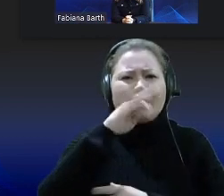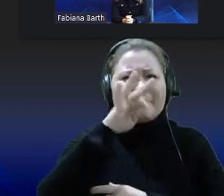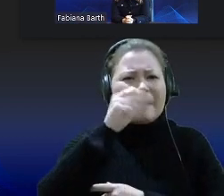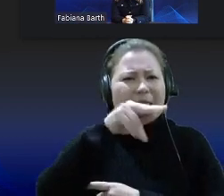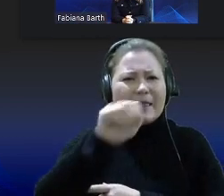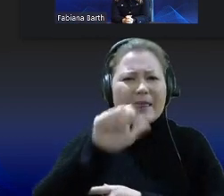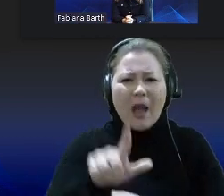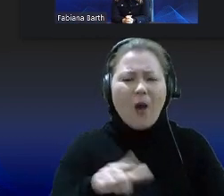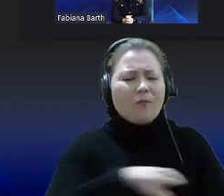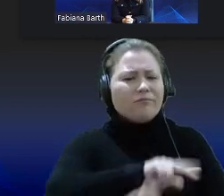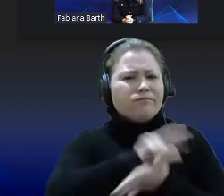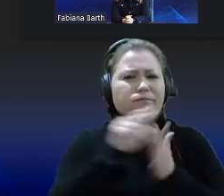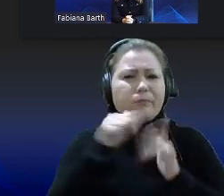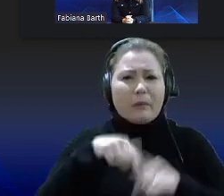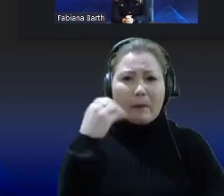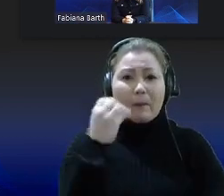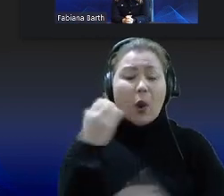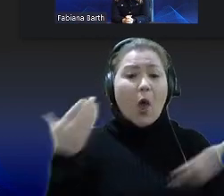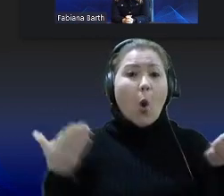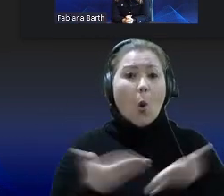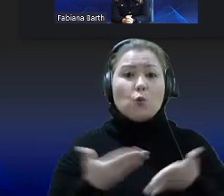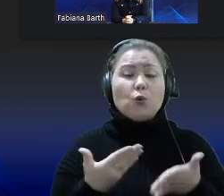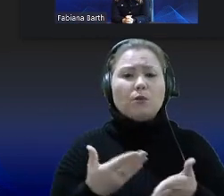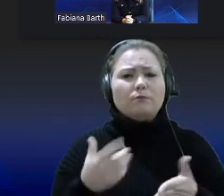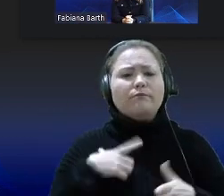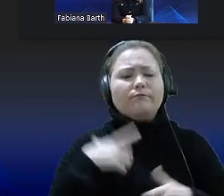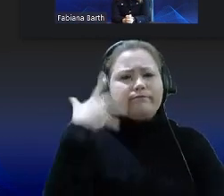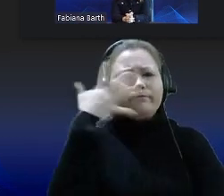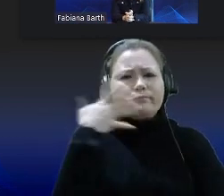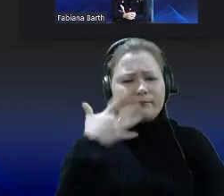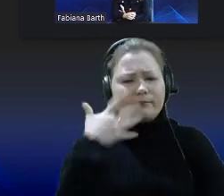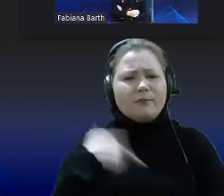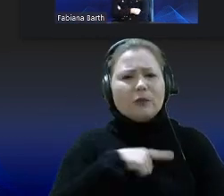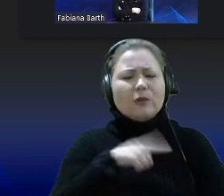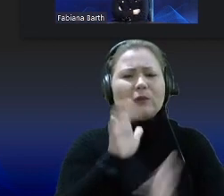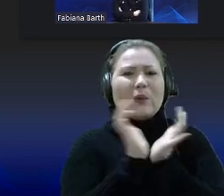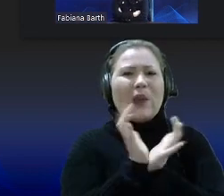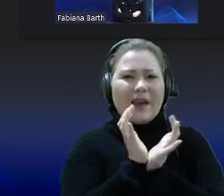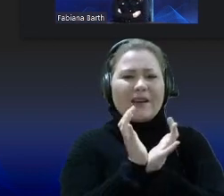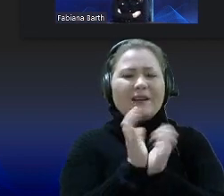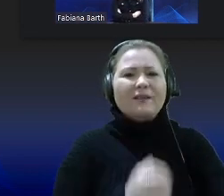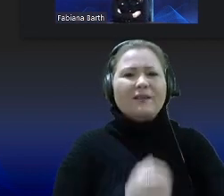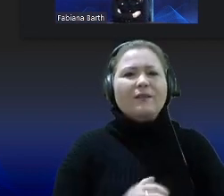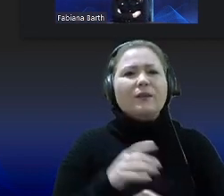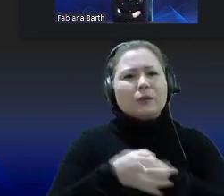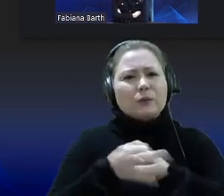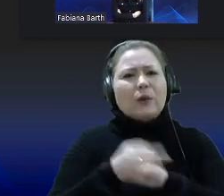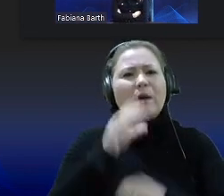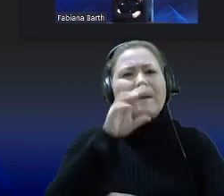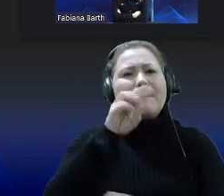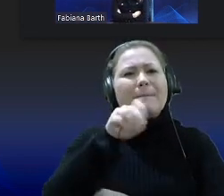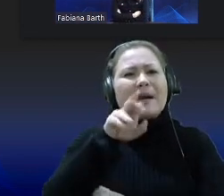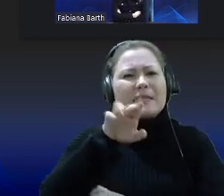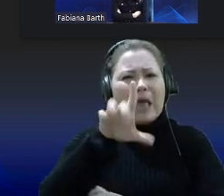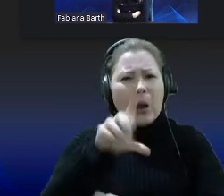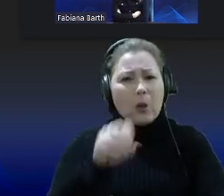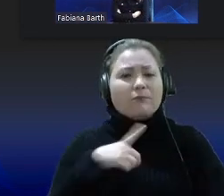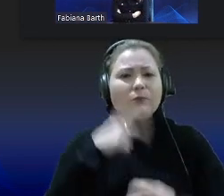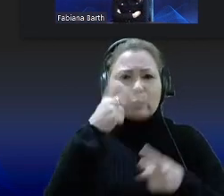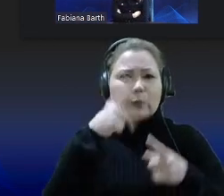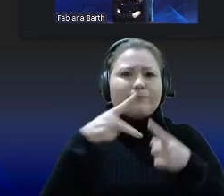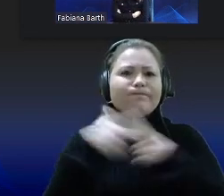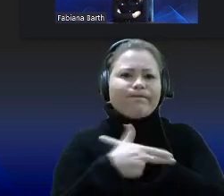aqui Porto Alegre, hoje, a palestra do nosso colega doutor Marcelo teve 2